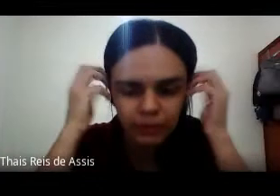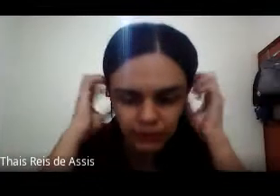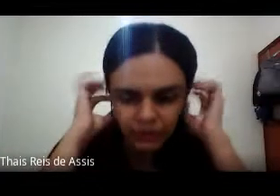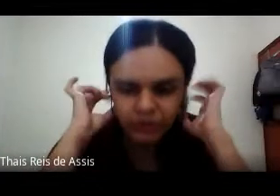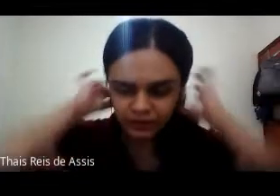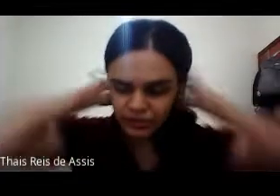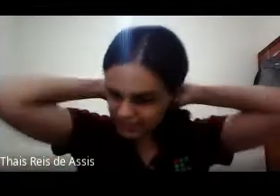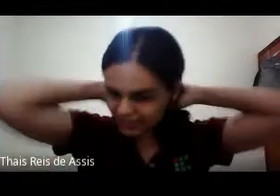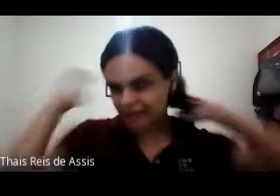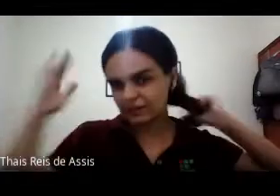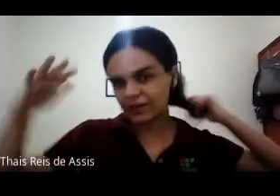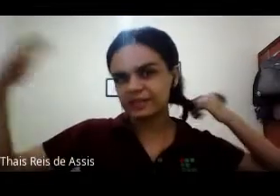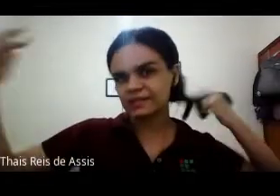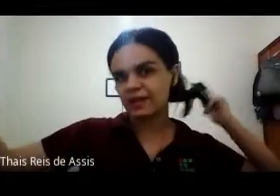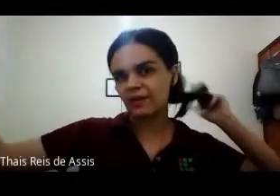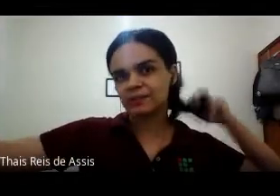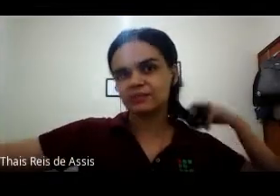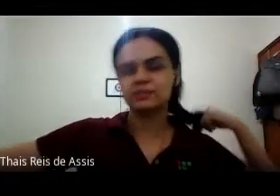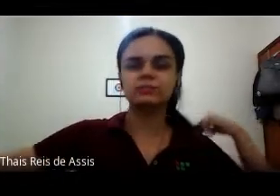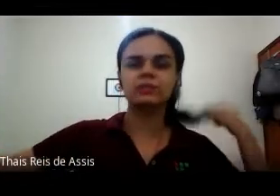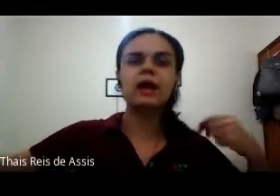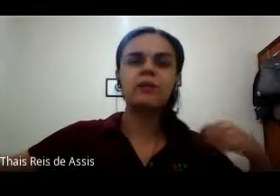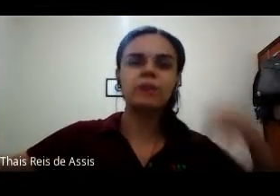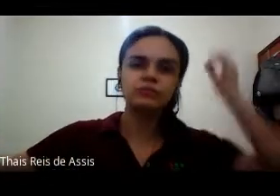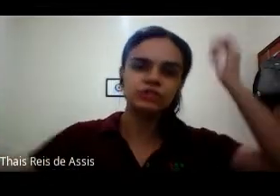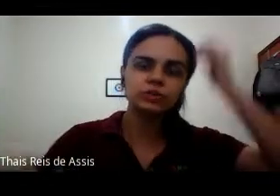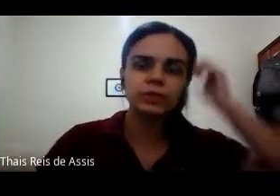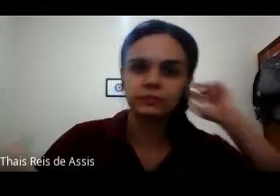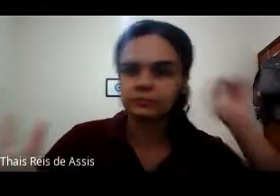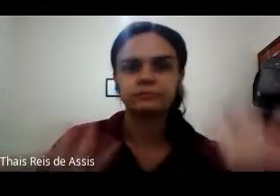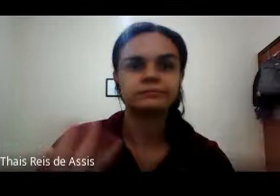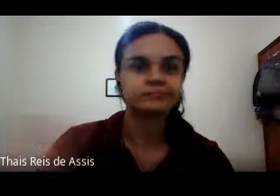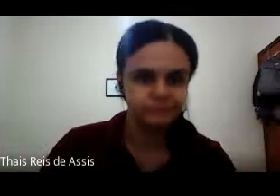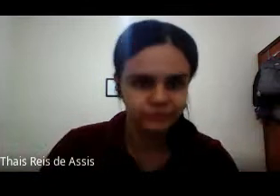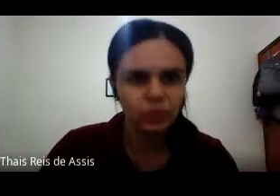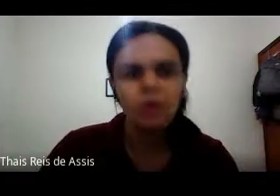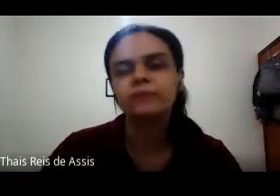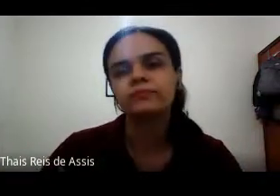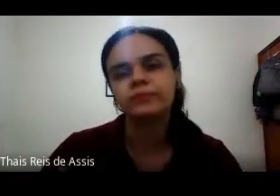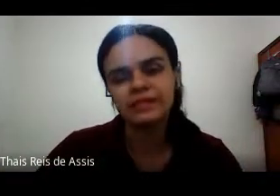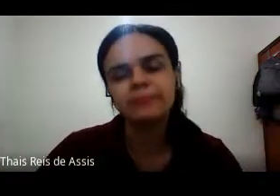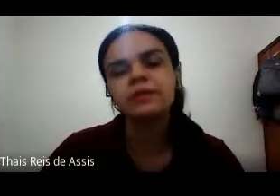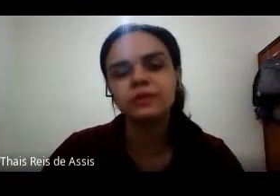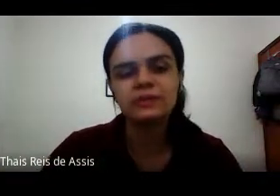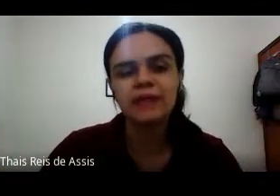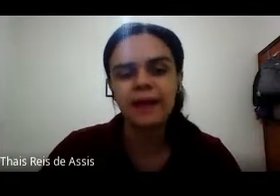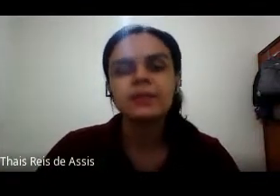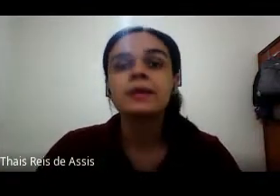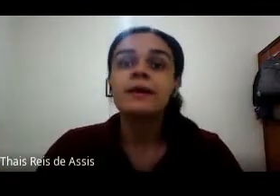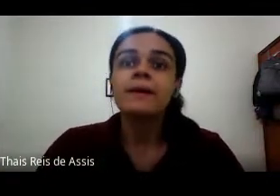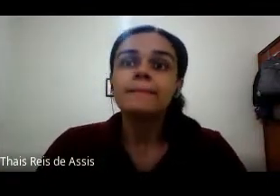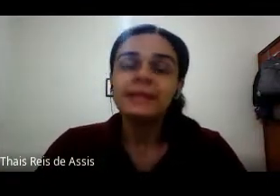já dominam. Não adianta nada eu querer ensinar a equação de segundo grau com um aluno de quinto ano. No colo, sempre tem que